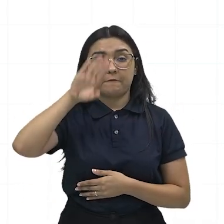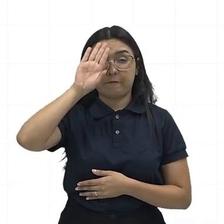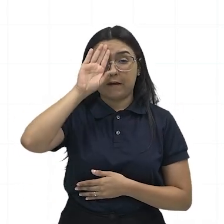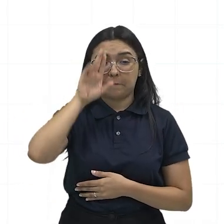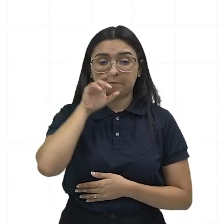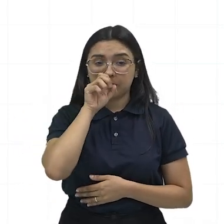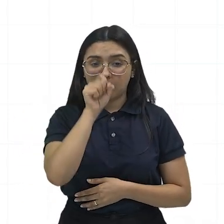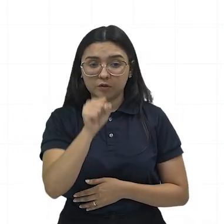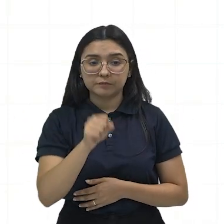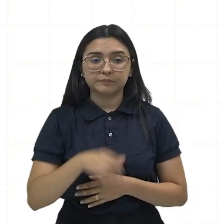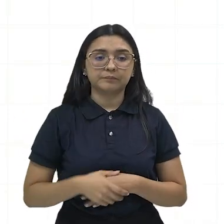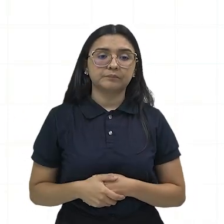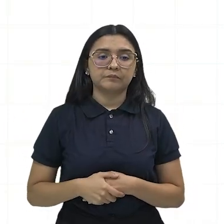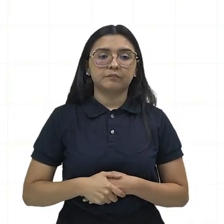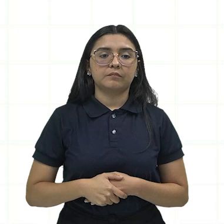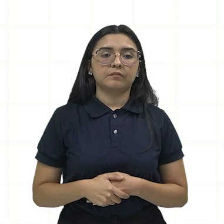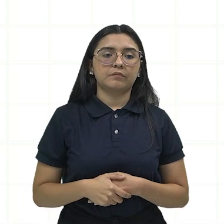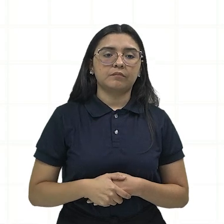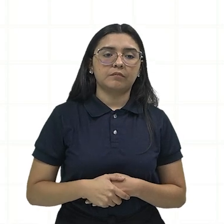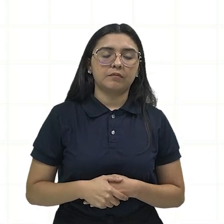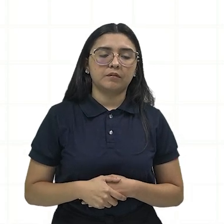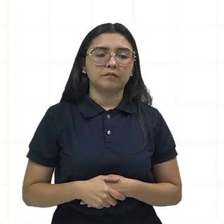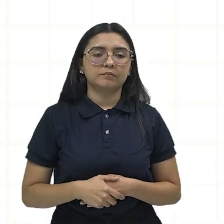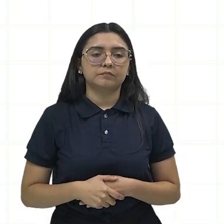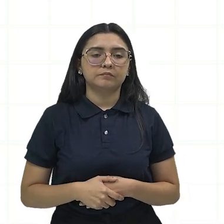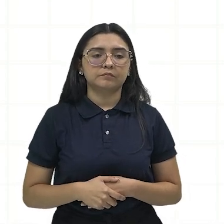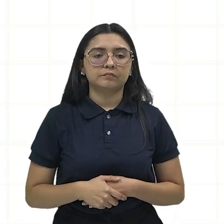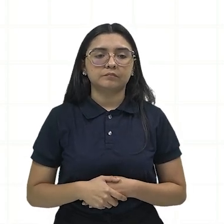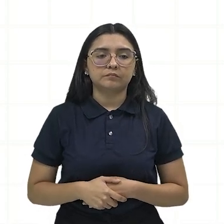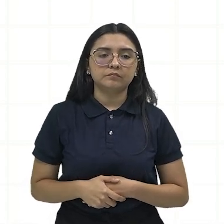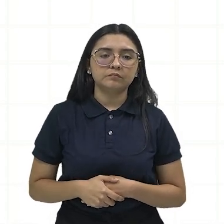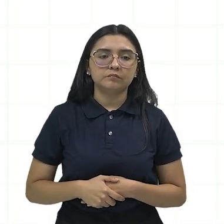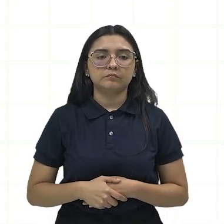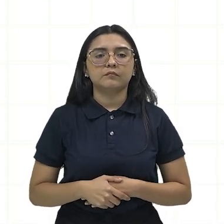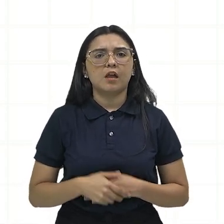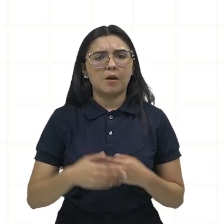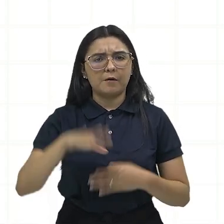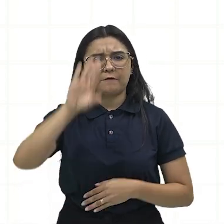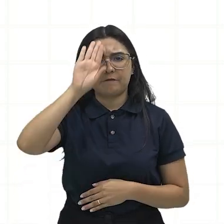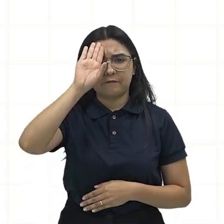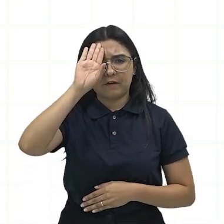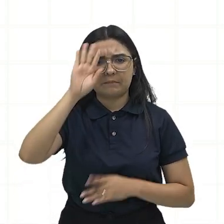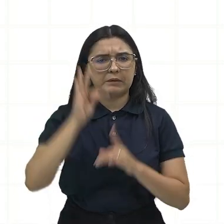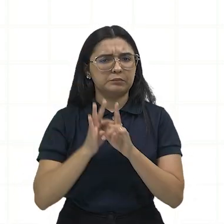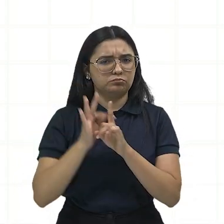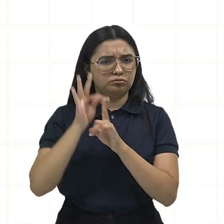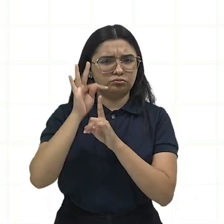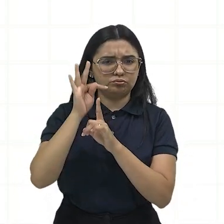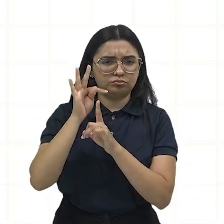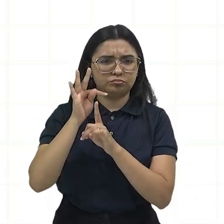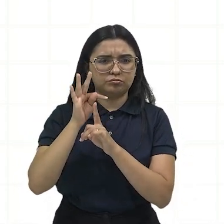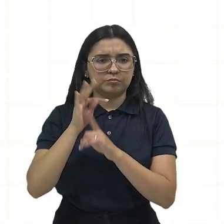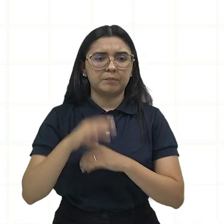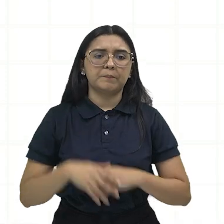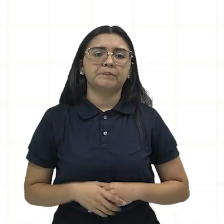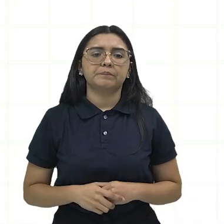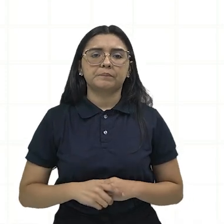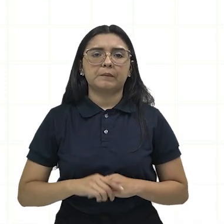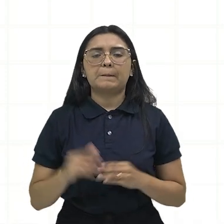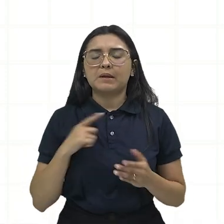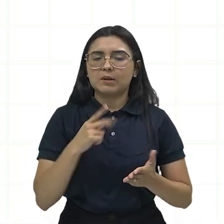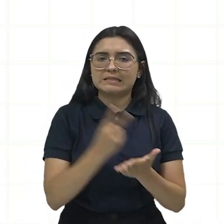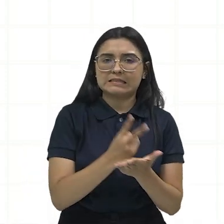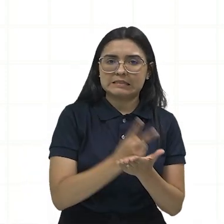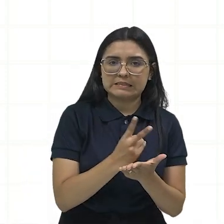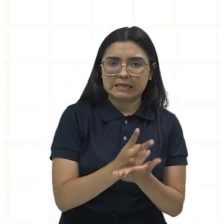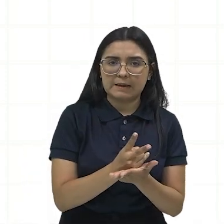alta. É importante registrar que é uma febre bem alta, né? Mas não é uma febre constante,